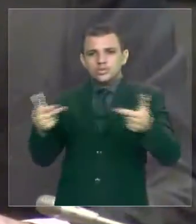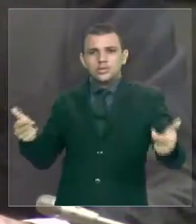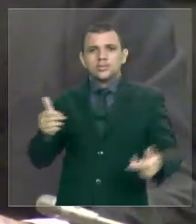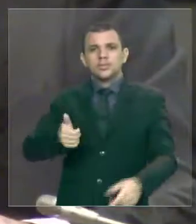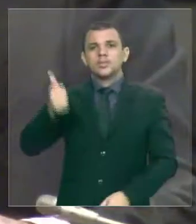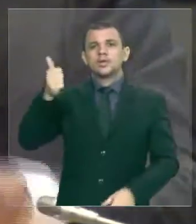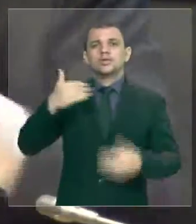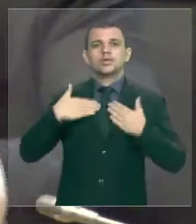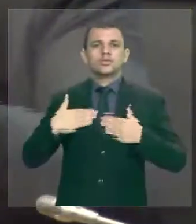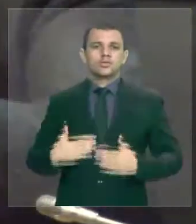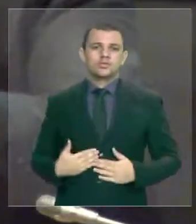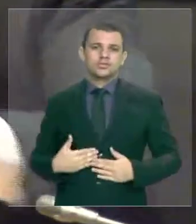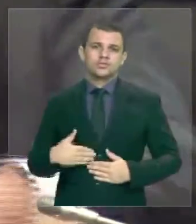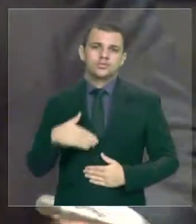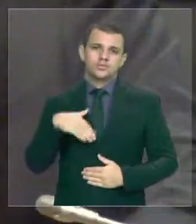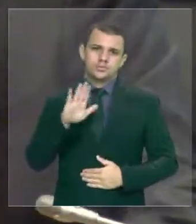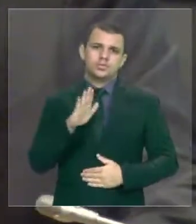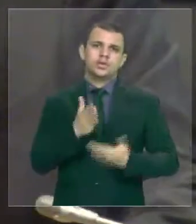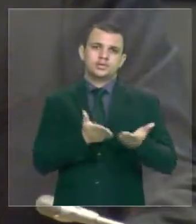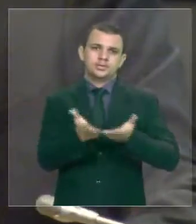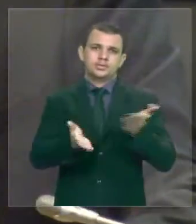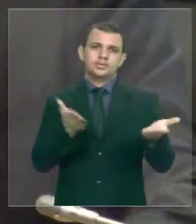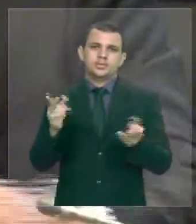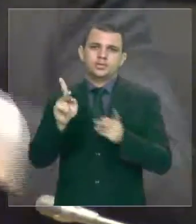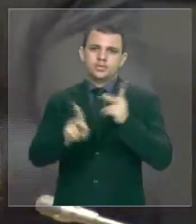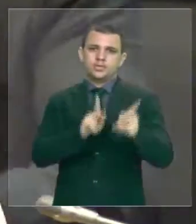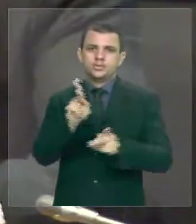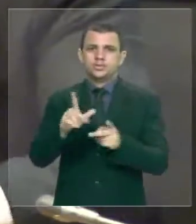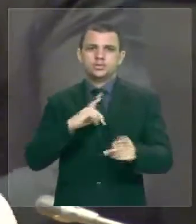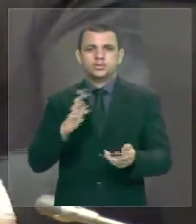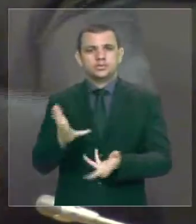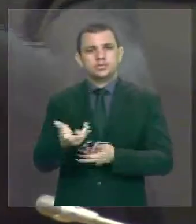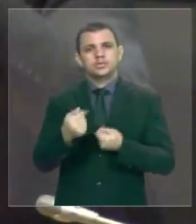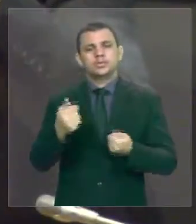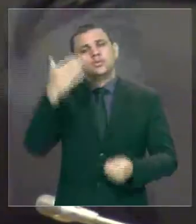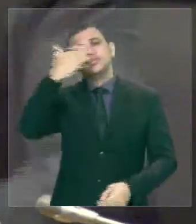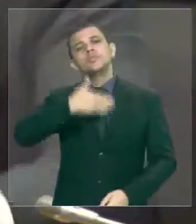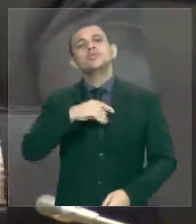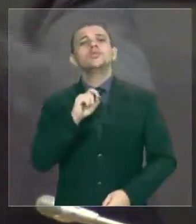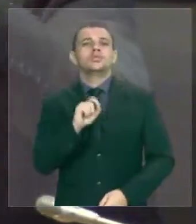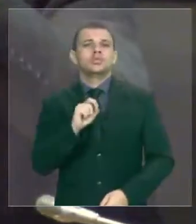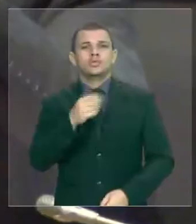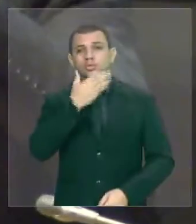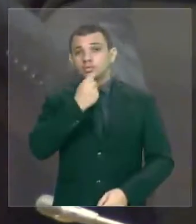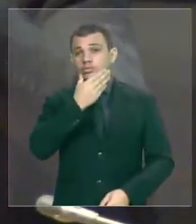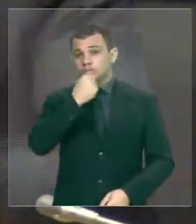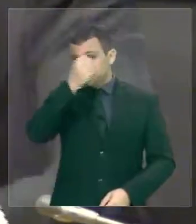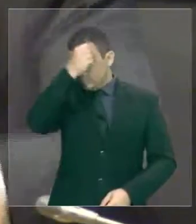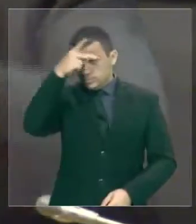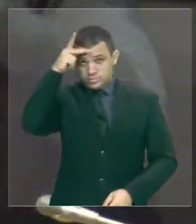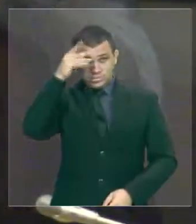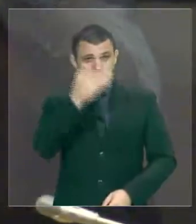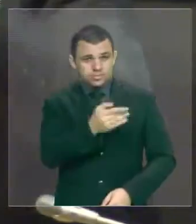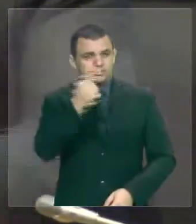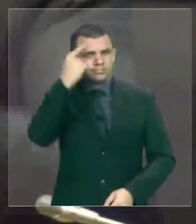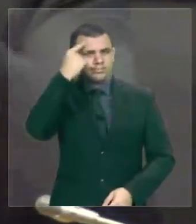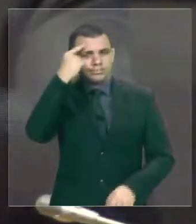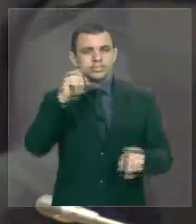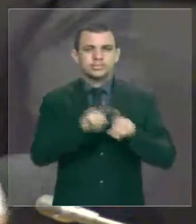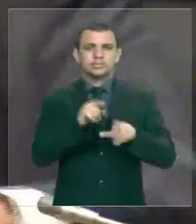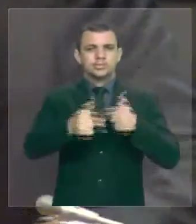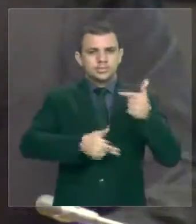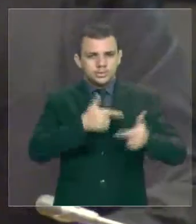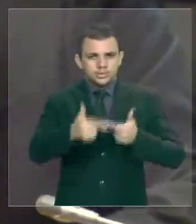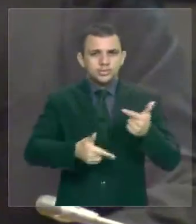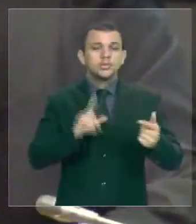conforto, para atender a nossa população com qualidade. Prova de que o prefeito pensa e trabalha em prol da